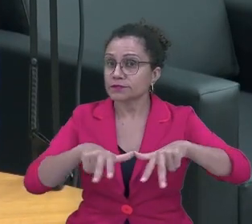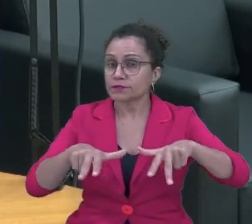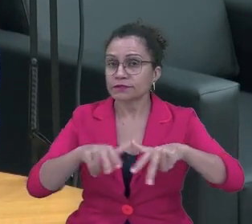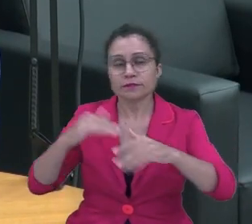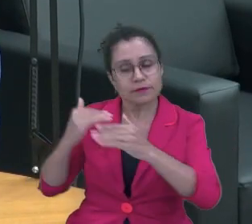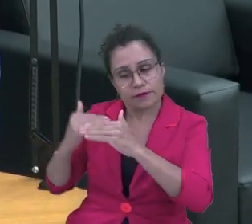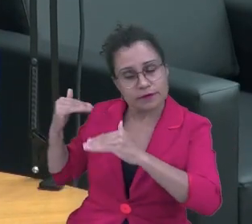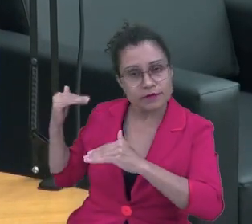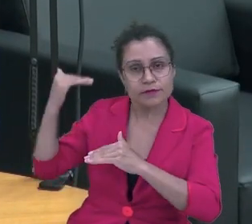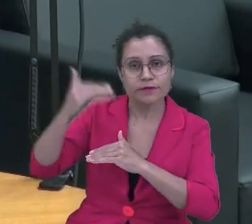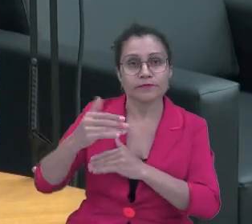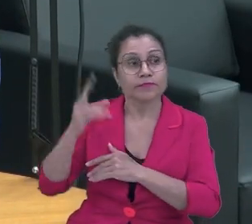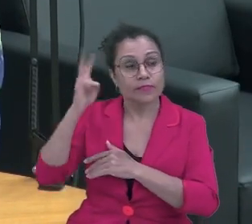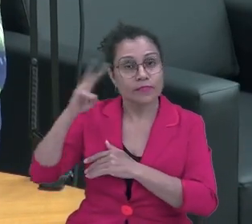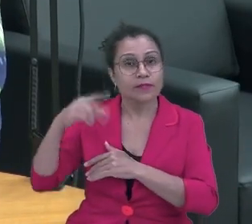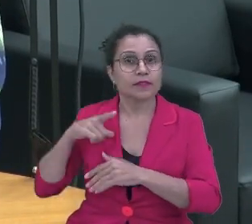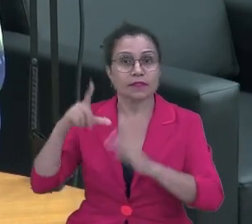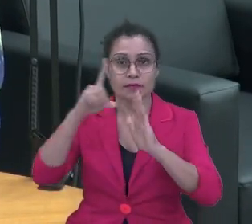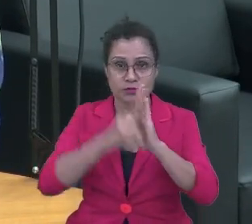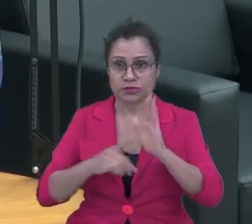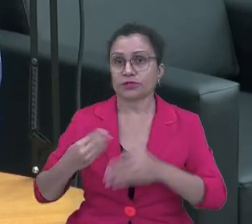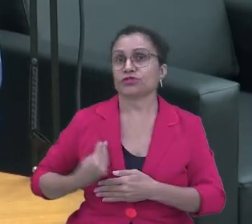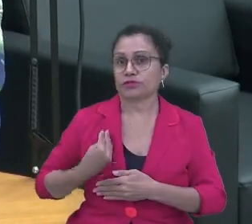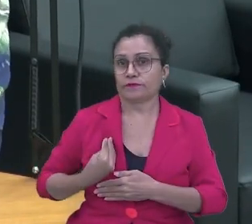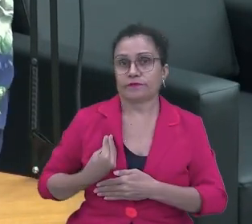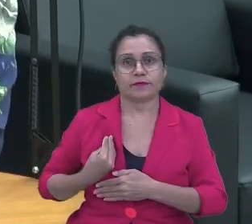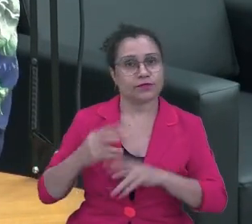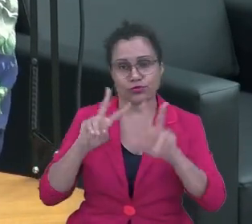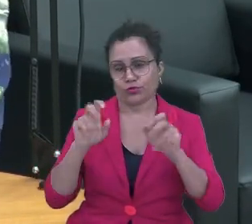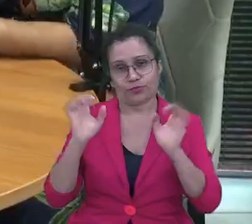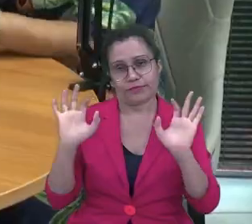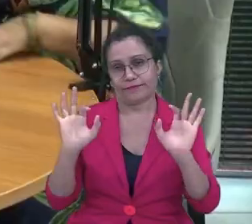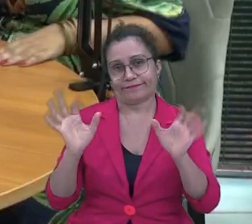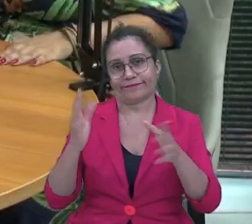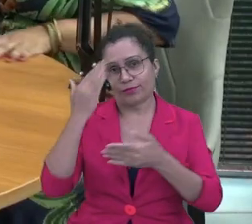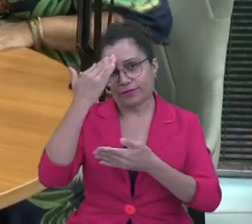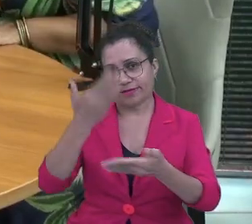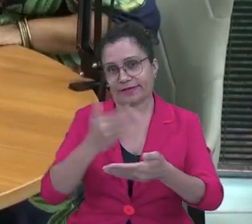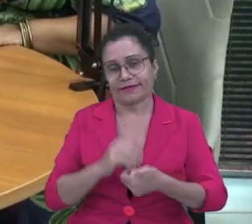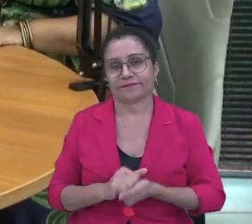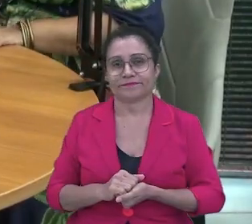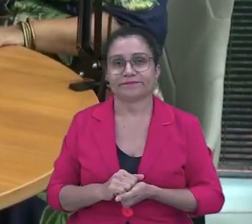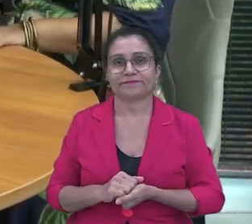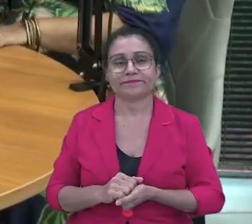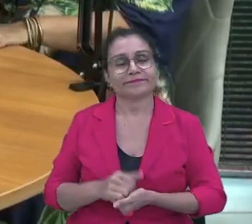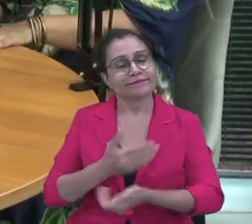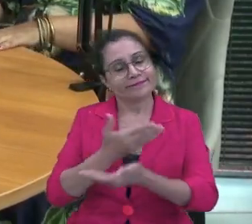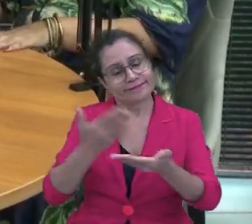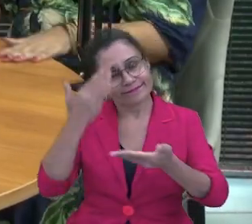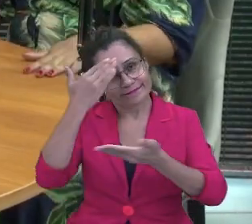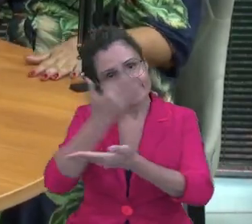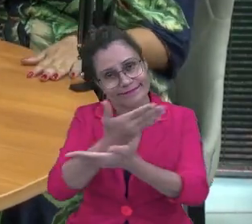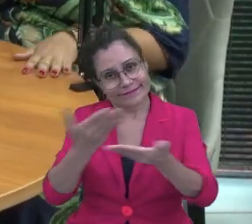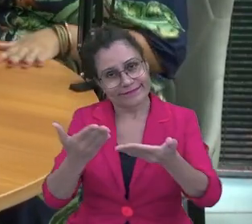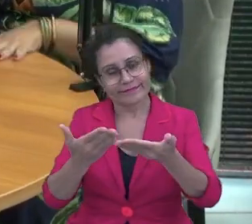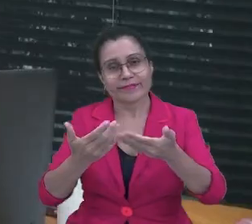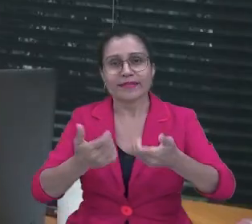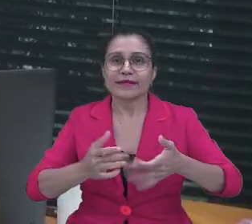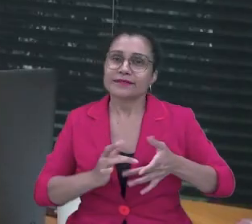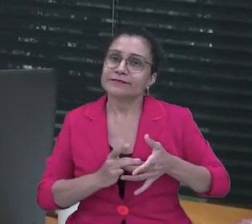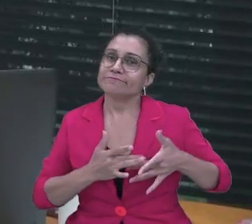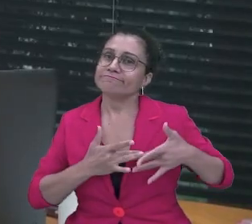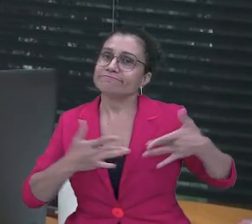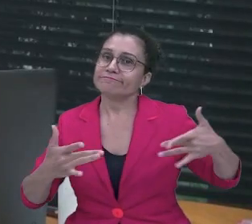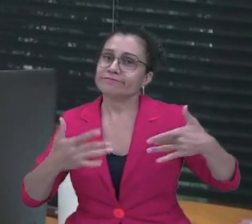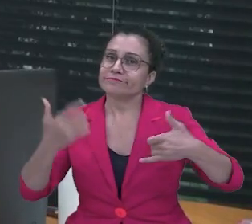sigamos avançando. Mas lembre-se, temos o direito de viver. É sobre isso. Obrigada, professora Dejanana, que se disponibilizou, vir aqui falar sobre esse